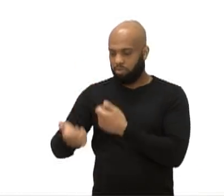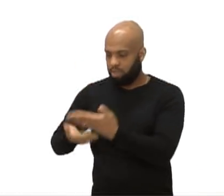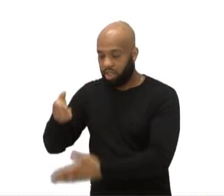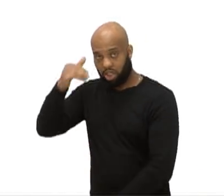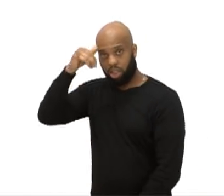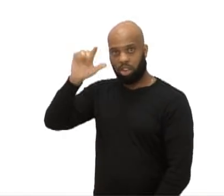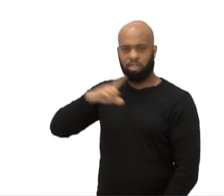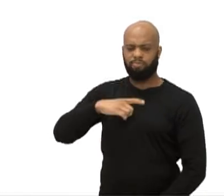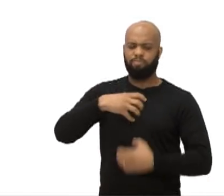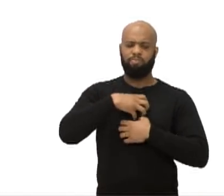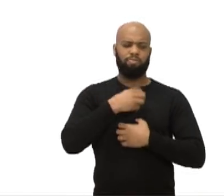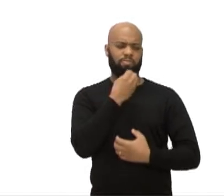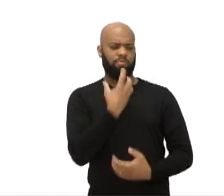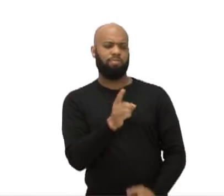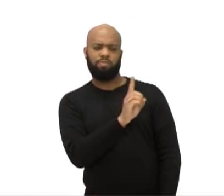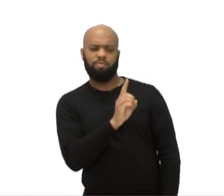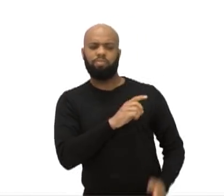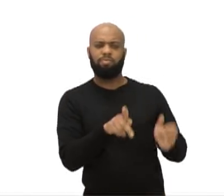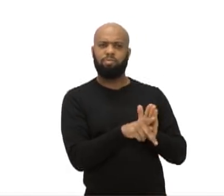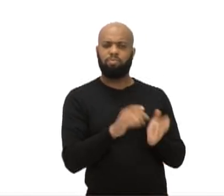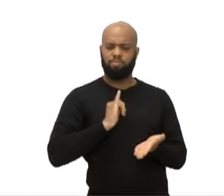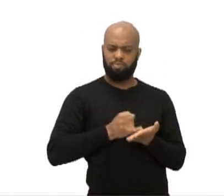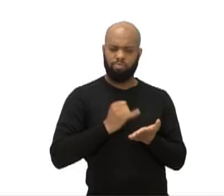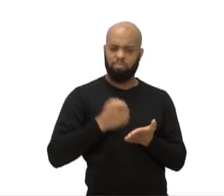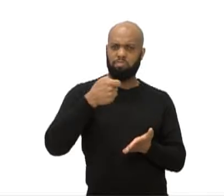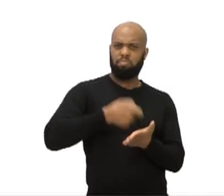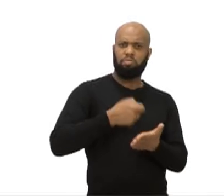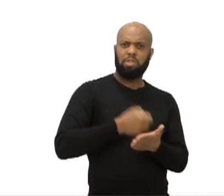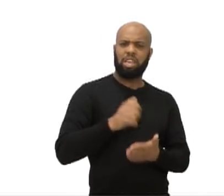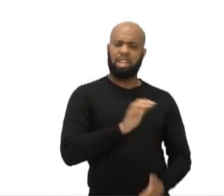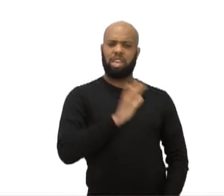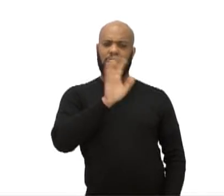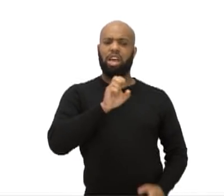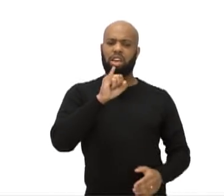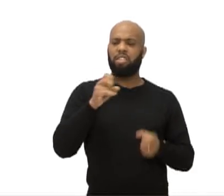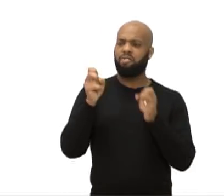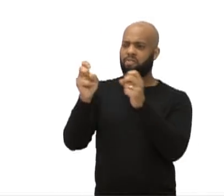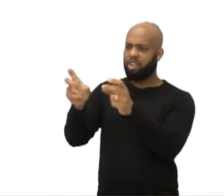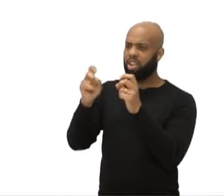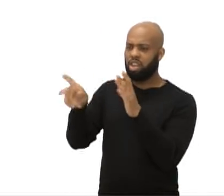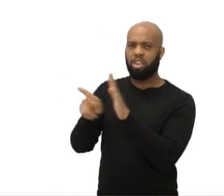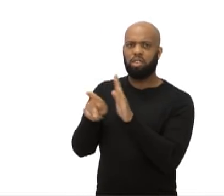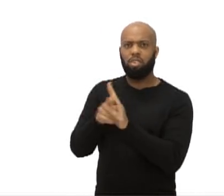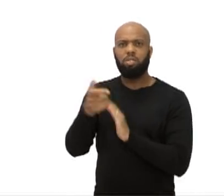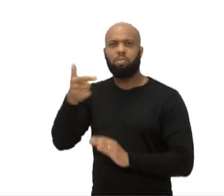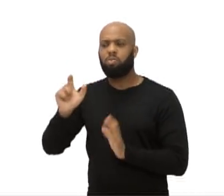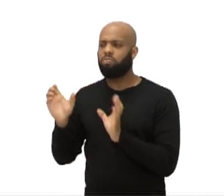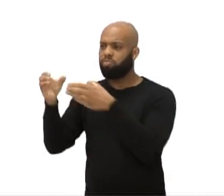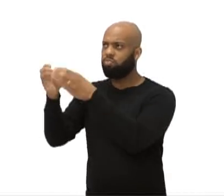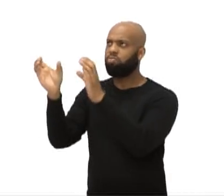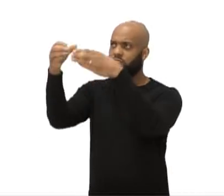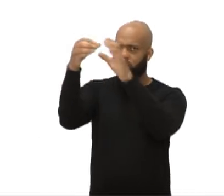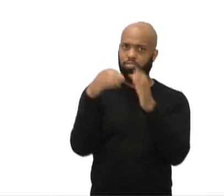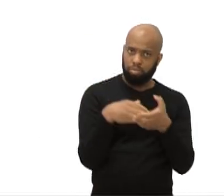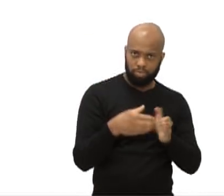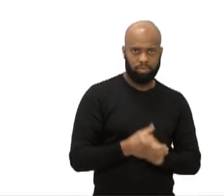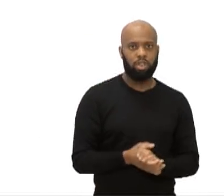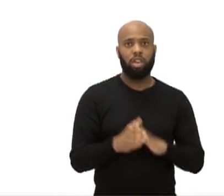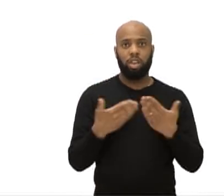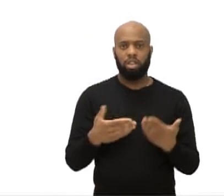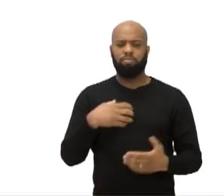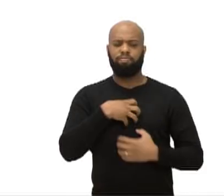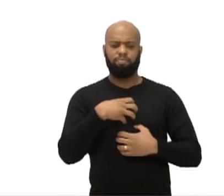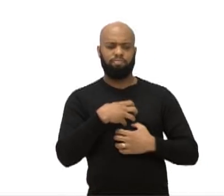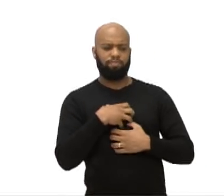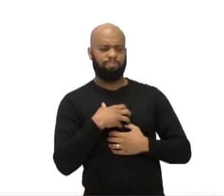gado, estavam insatisfeitos com os elevados impostos sobre seus produtos para vendê-los às outras províncias. A